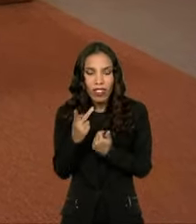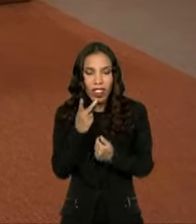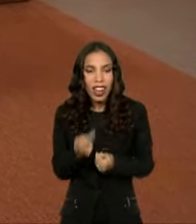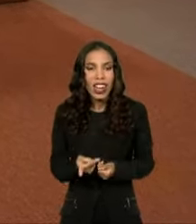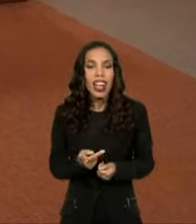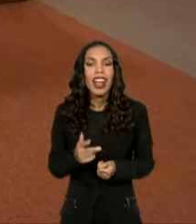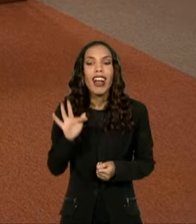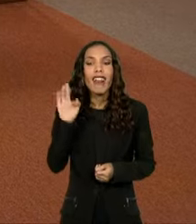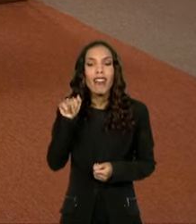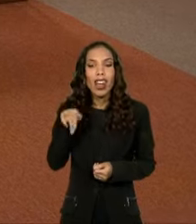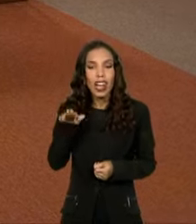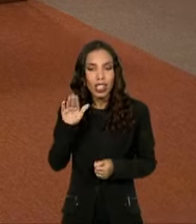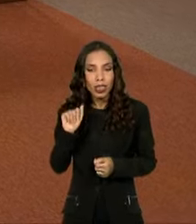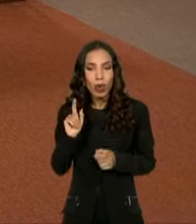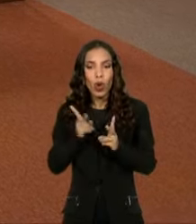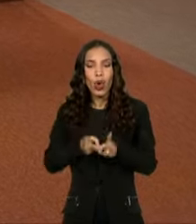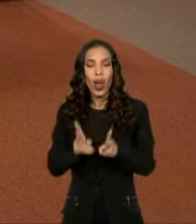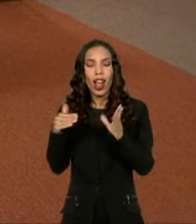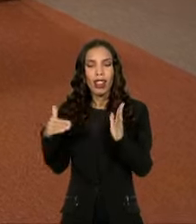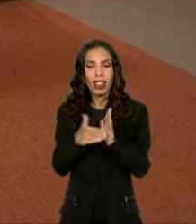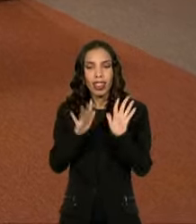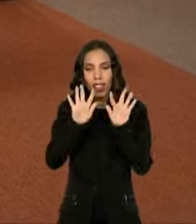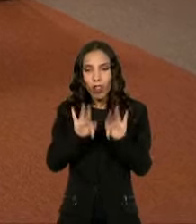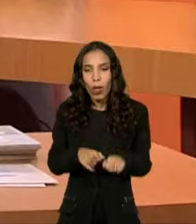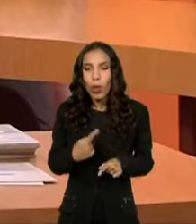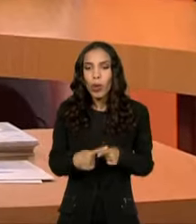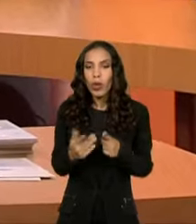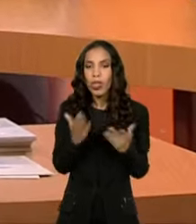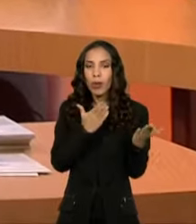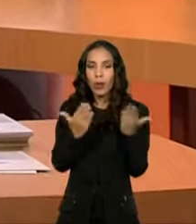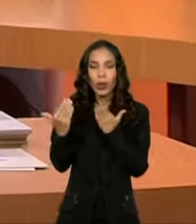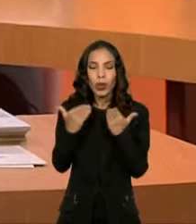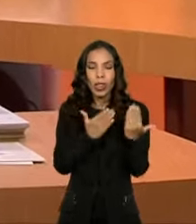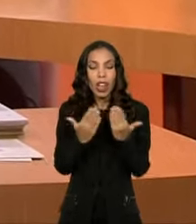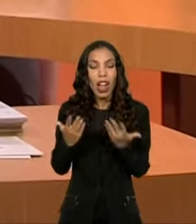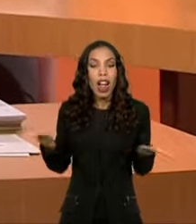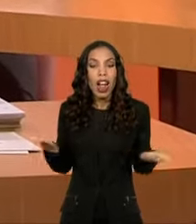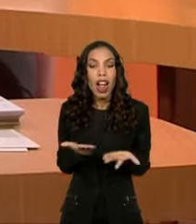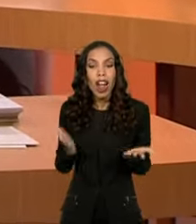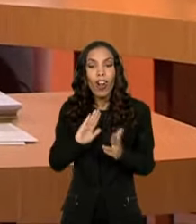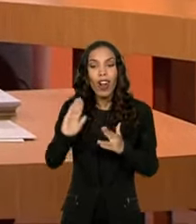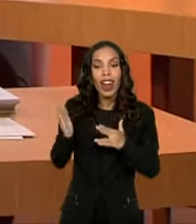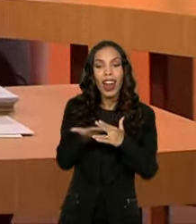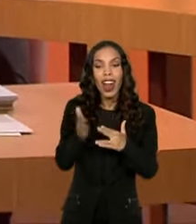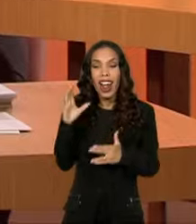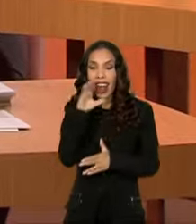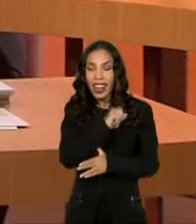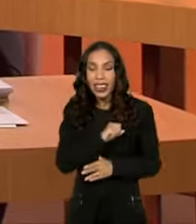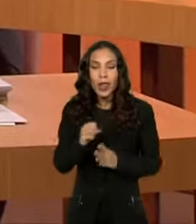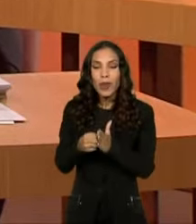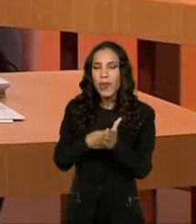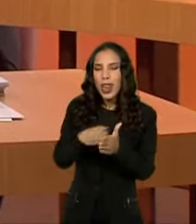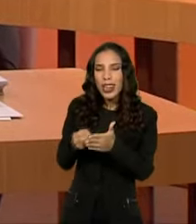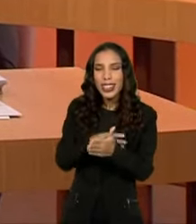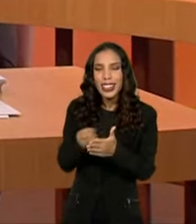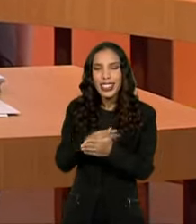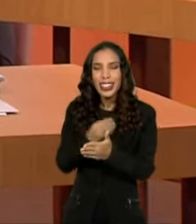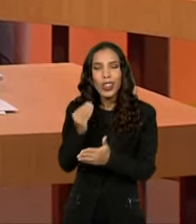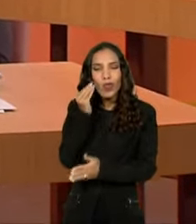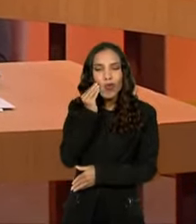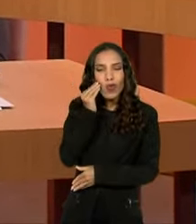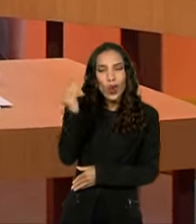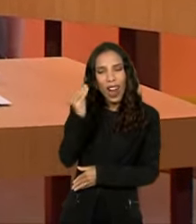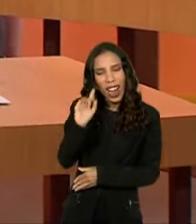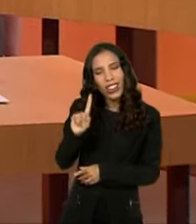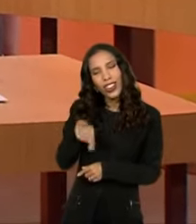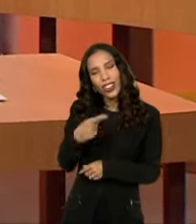A Fátima continua com a gente até o final, porque tem muita conversa. Essa ainda pela frente, gente. Mas agora é hora do intervalo, rapidinho, manda sua mensagem já já. Um beijo, a